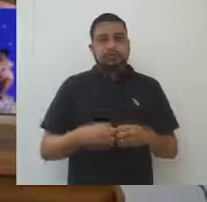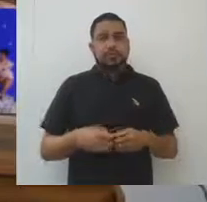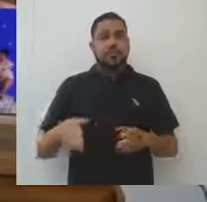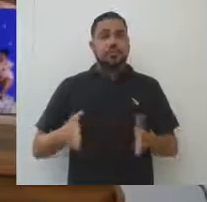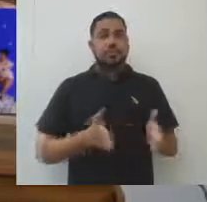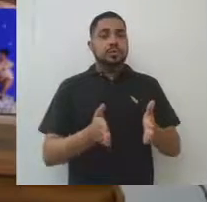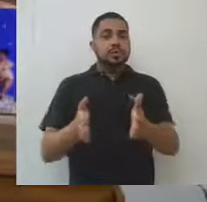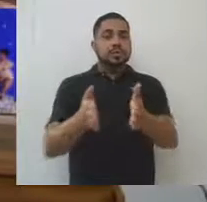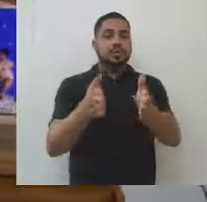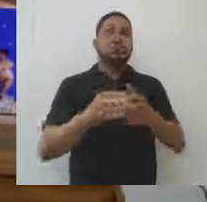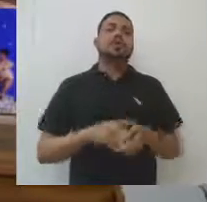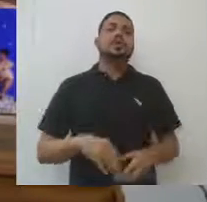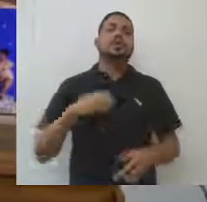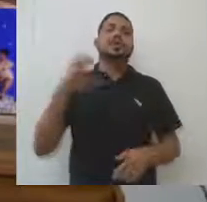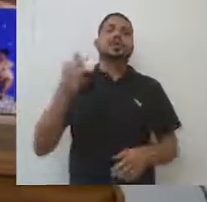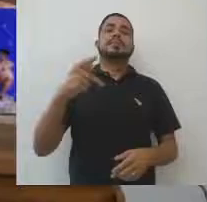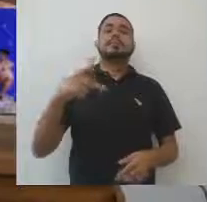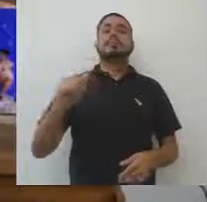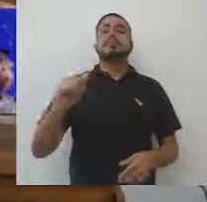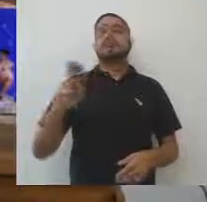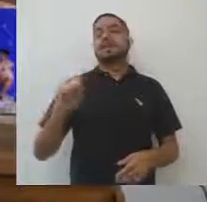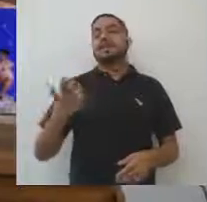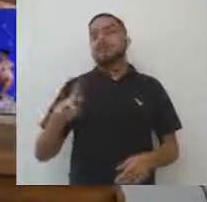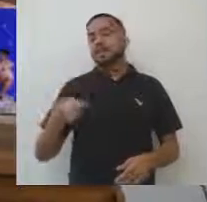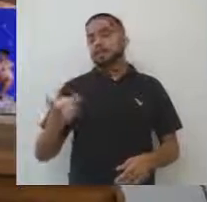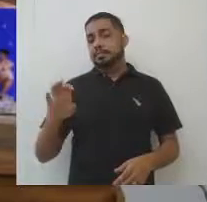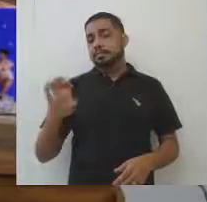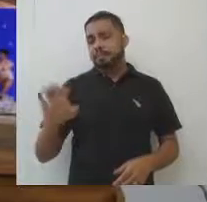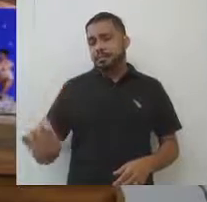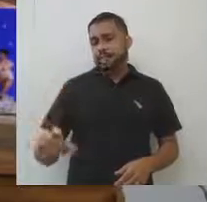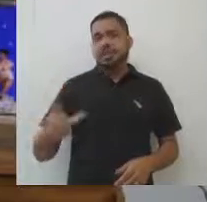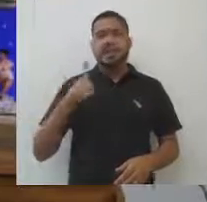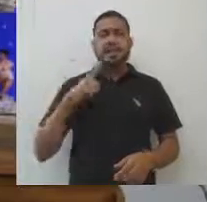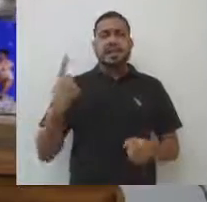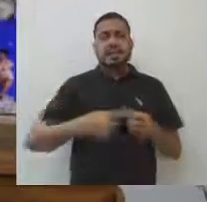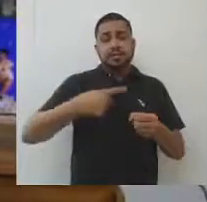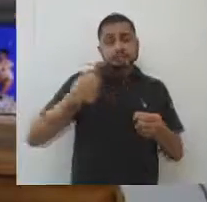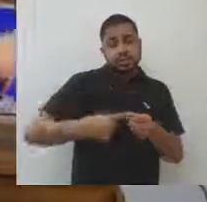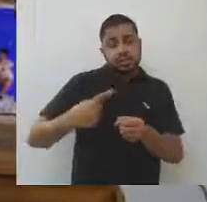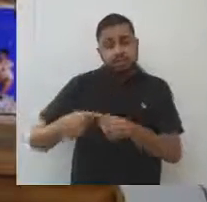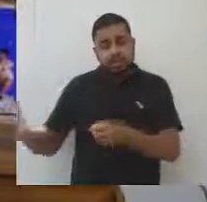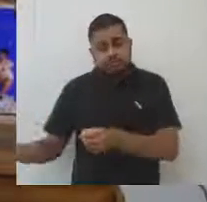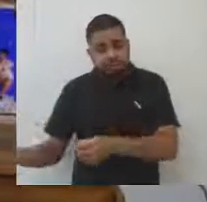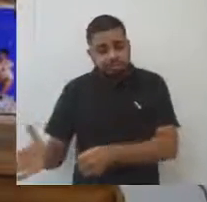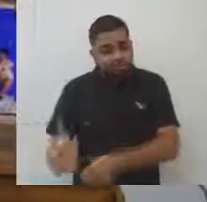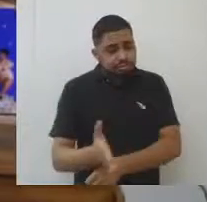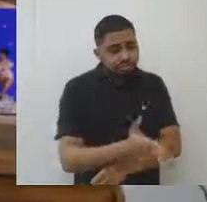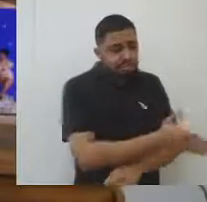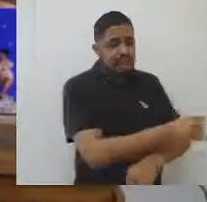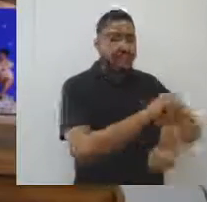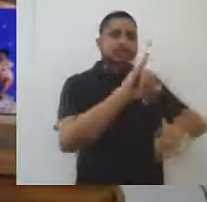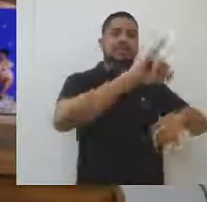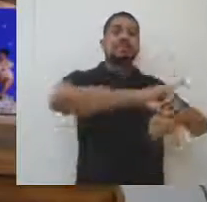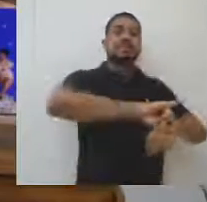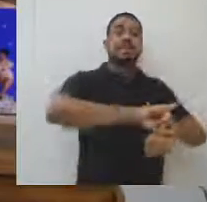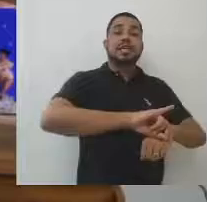Capibaribe. Então, é um espetáculo que ele vem de lá do sertão até o litoral. E aí,